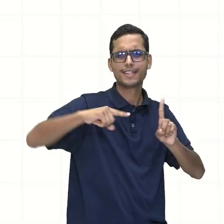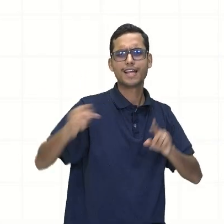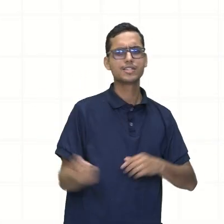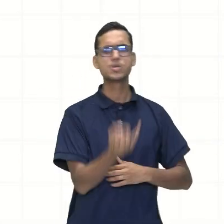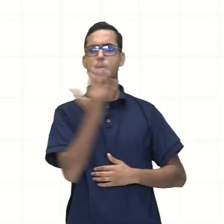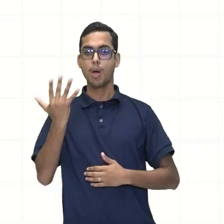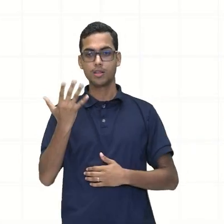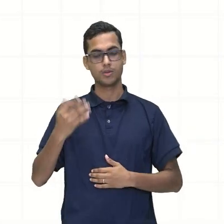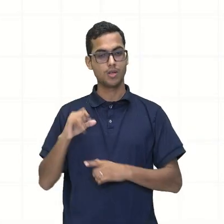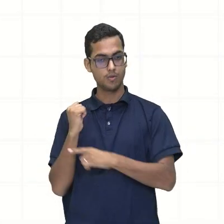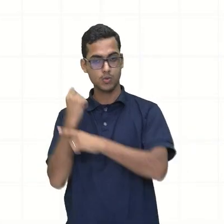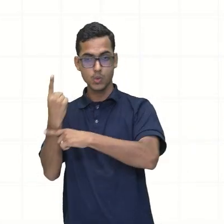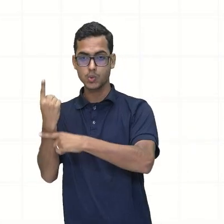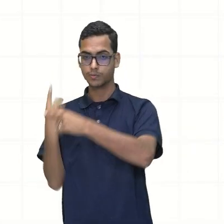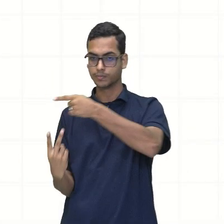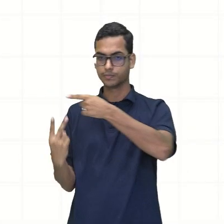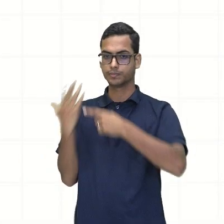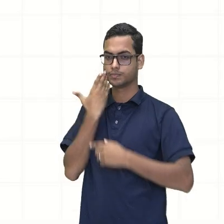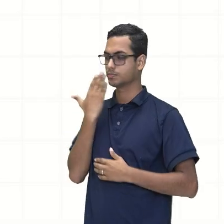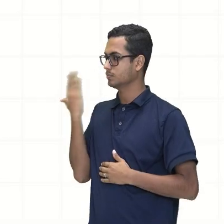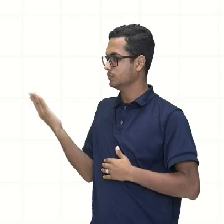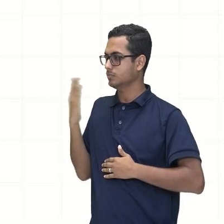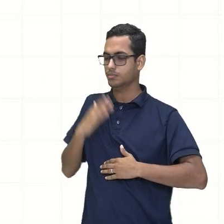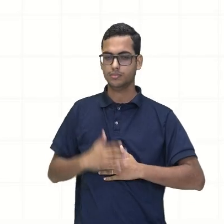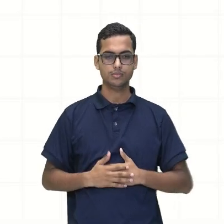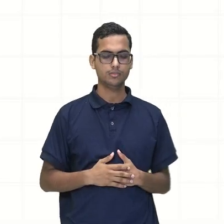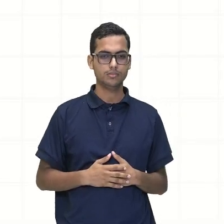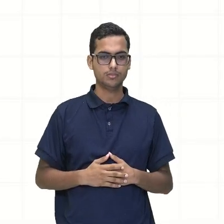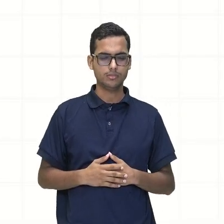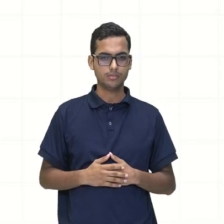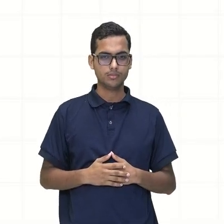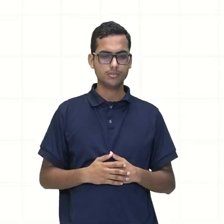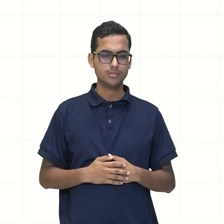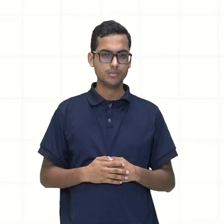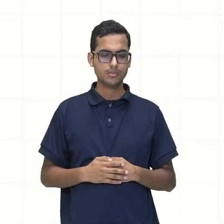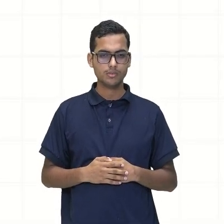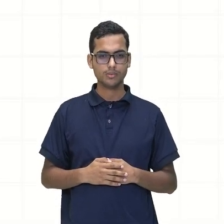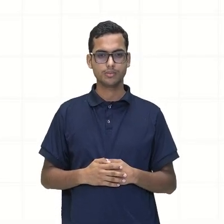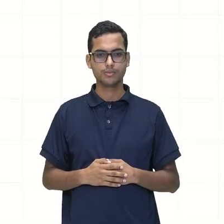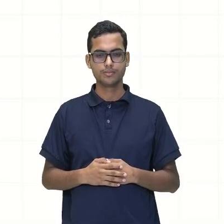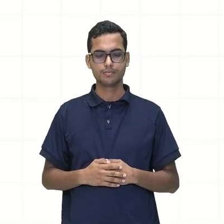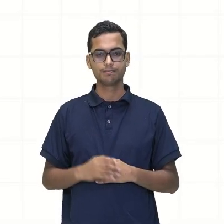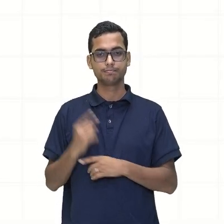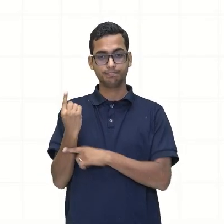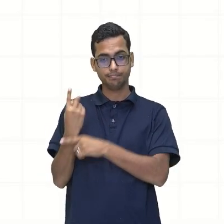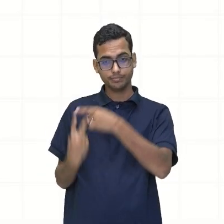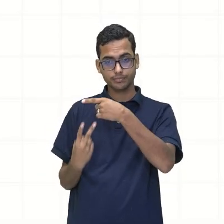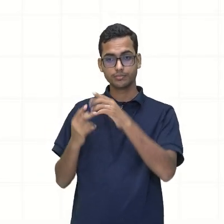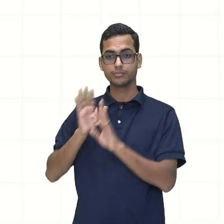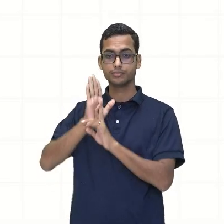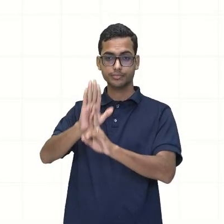está representando o brinquedo e o 2 está representando que a gente está